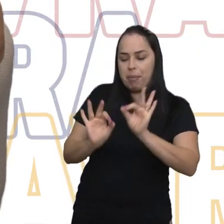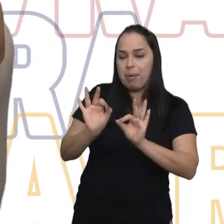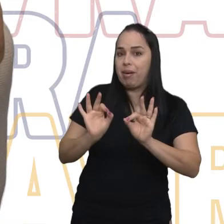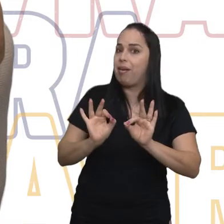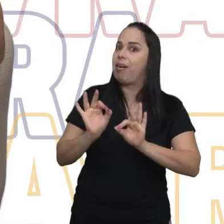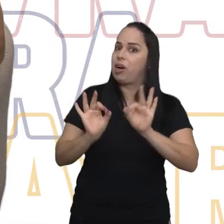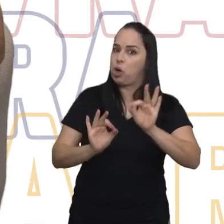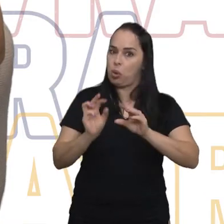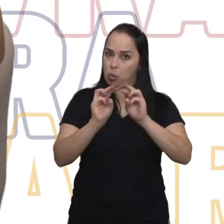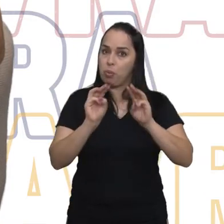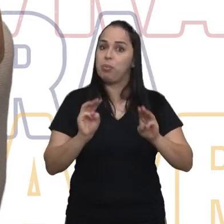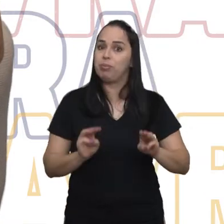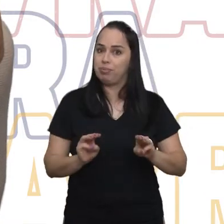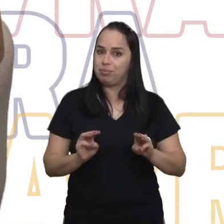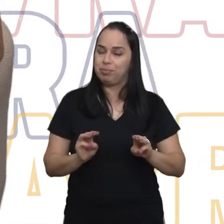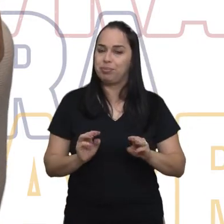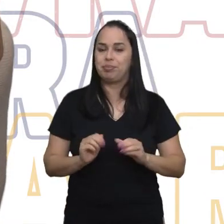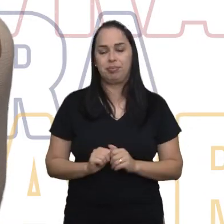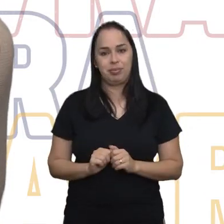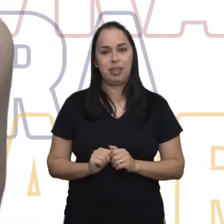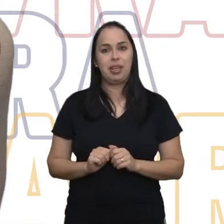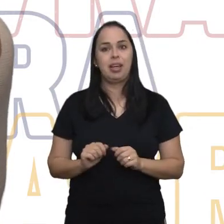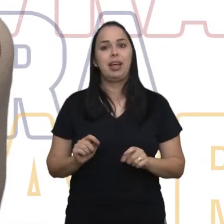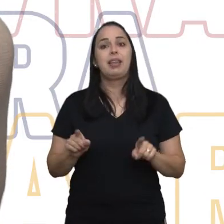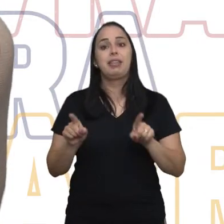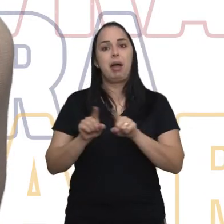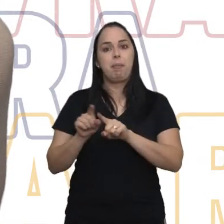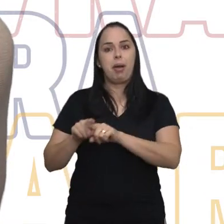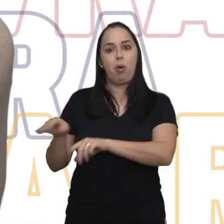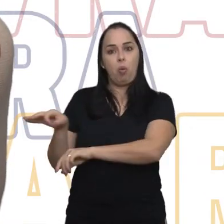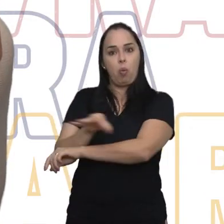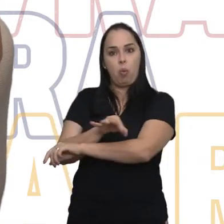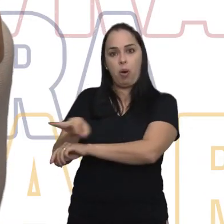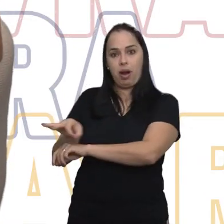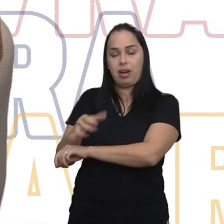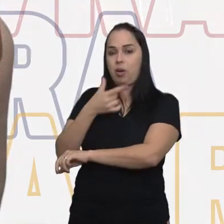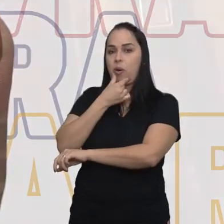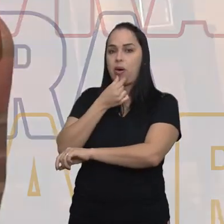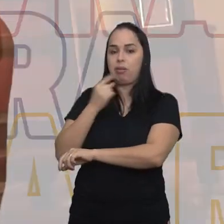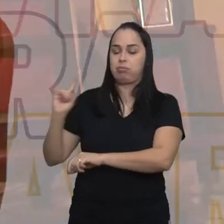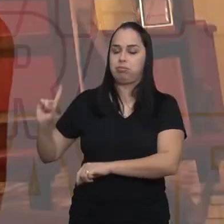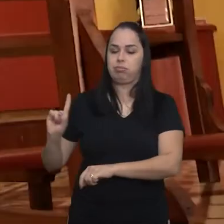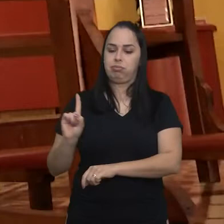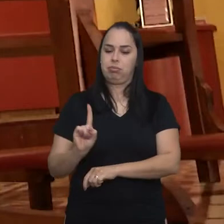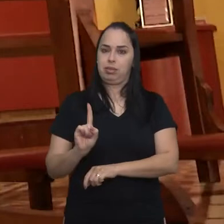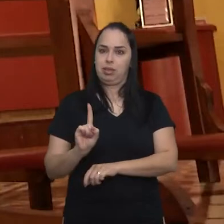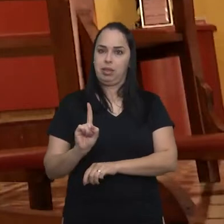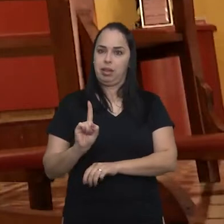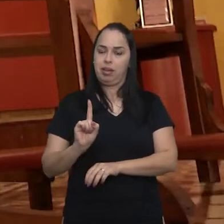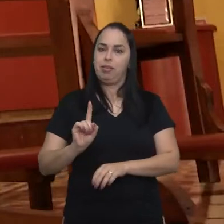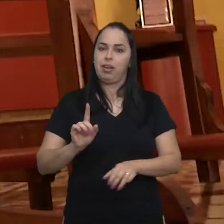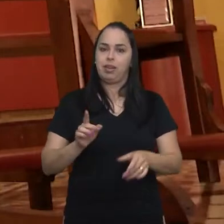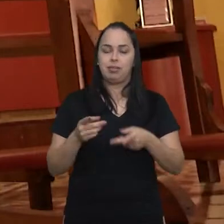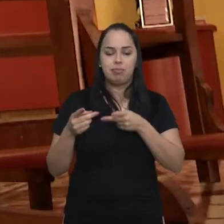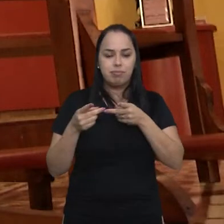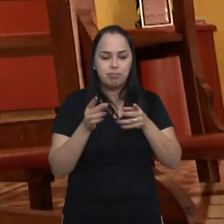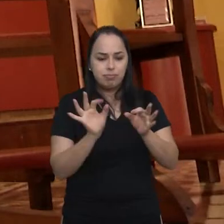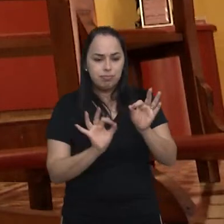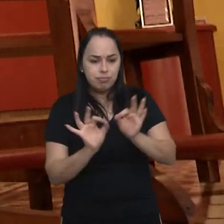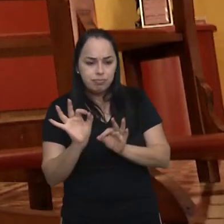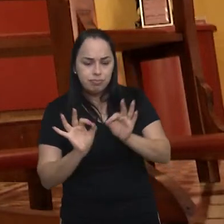como ele é até hoje. E veio também um arquiteto, Marcos, para fazer a parte museográfica. Elas cuidaram da